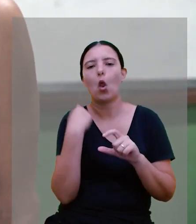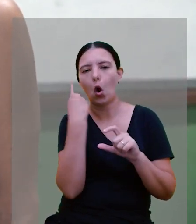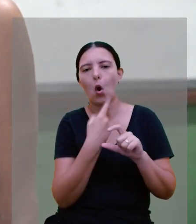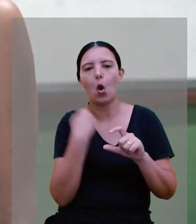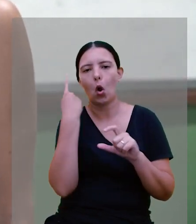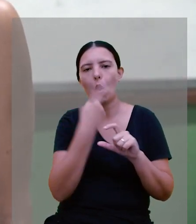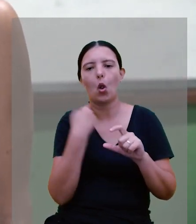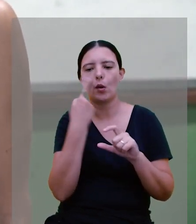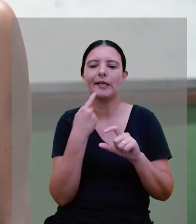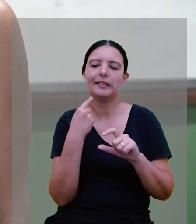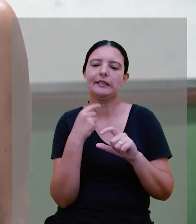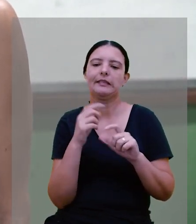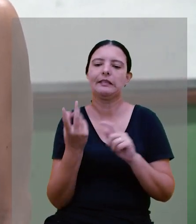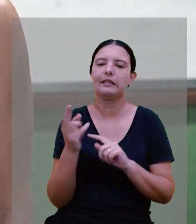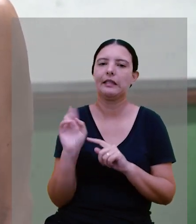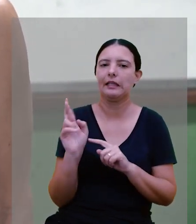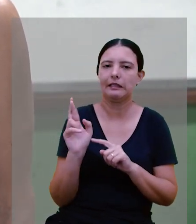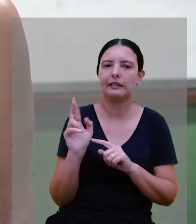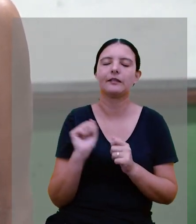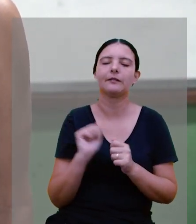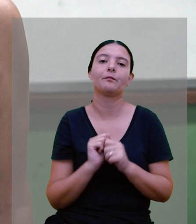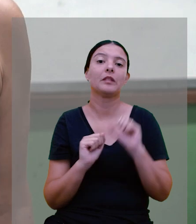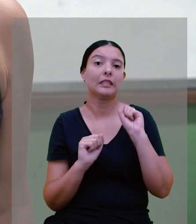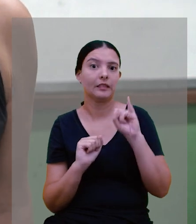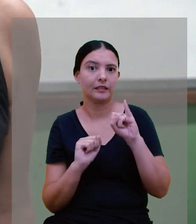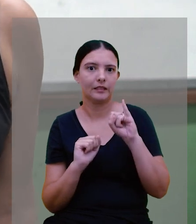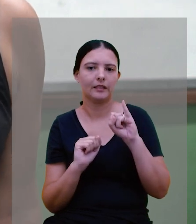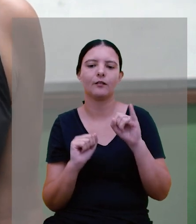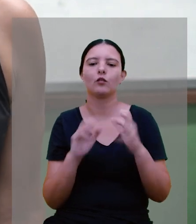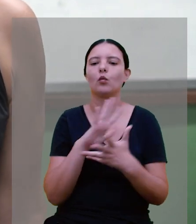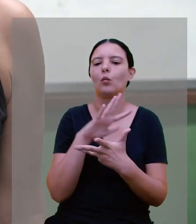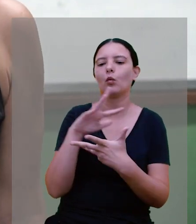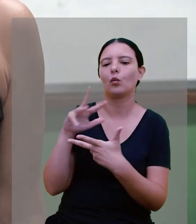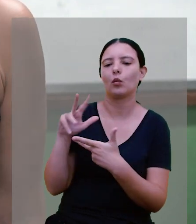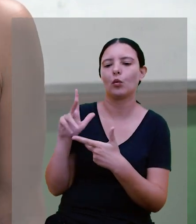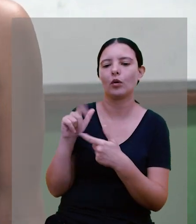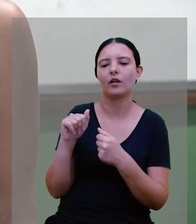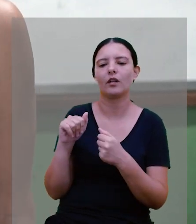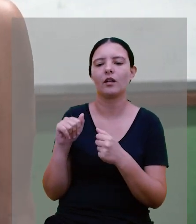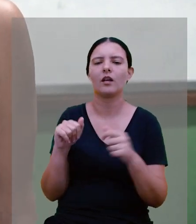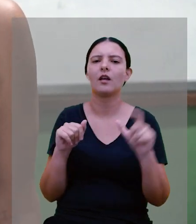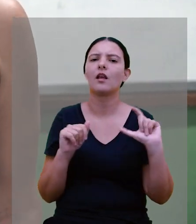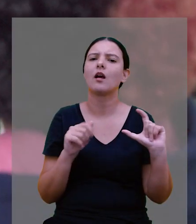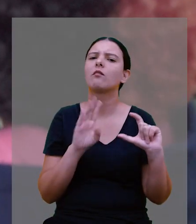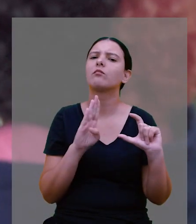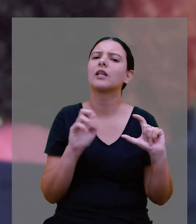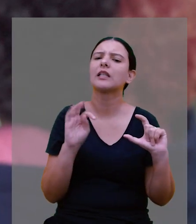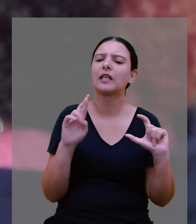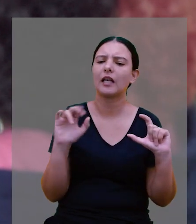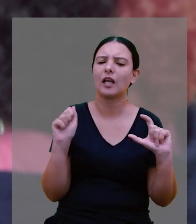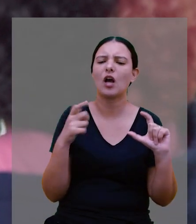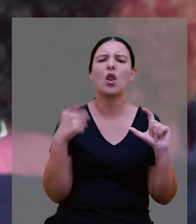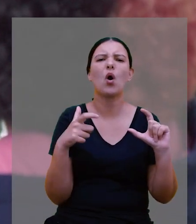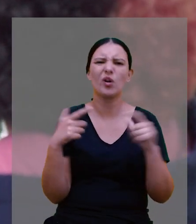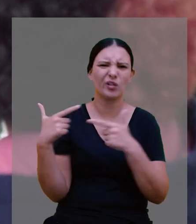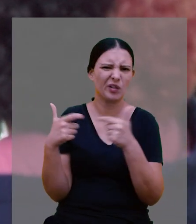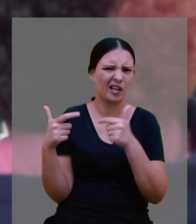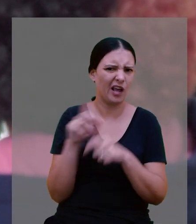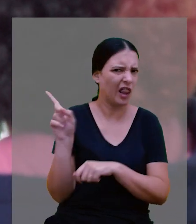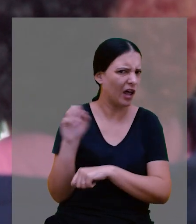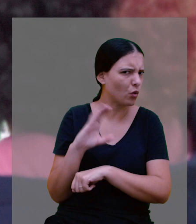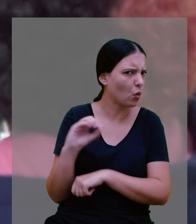custa tantos reais. Mas se eu for fazer uma leitura de mundo, eu vou dizer, de onde veio essa bateria? Será que veio lá da guerra do